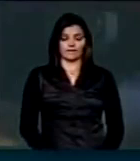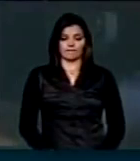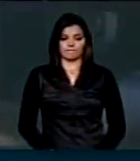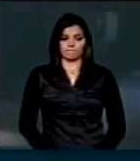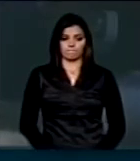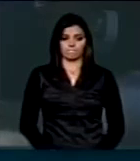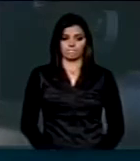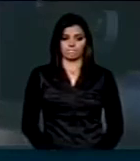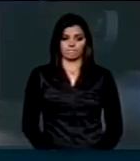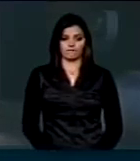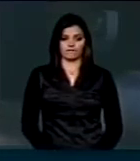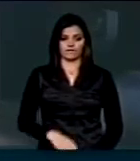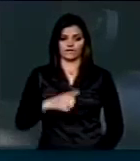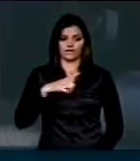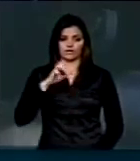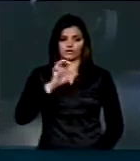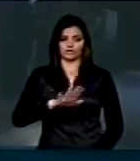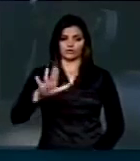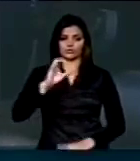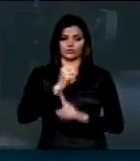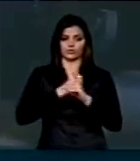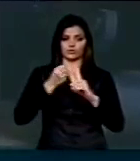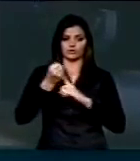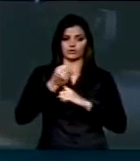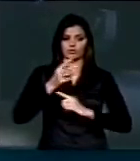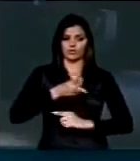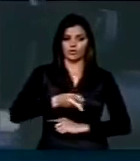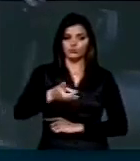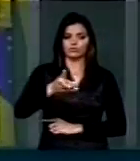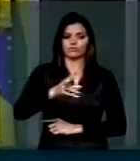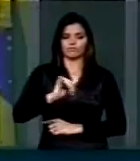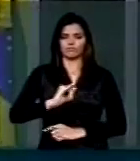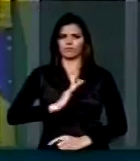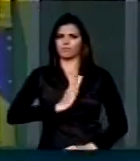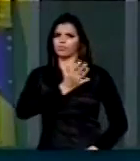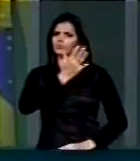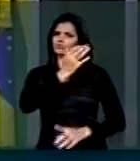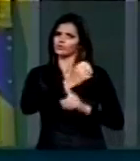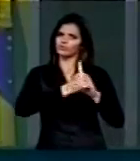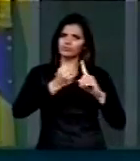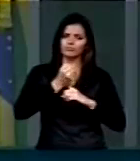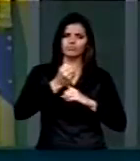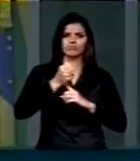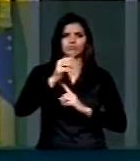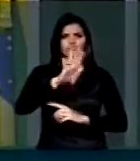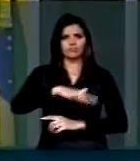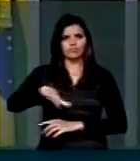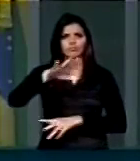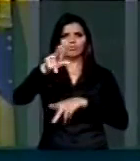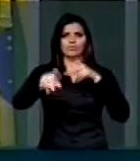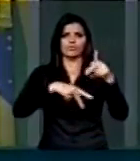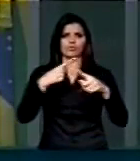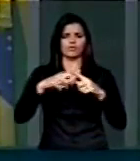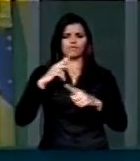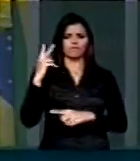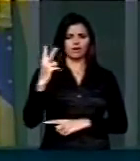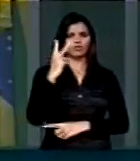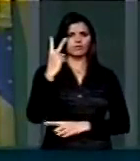a República Geral da sociedade continuará a provocar graves lesões aos valores